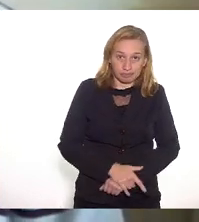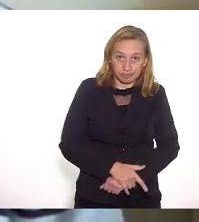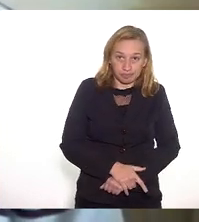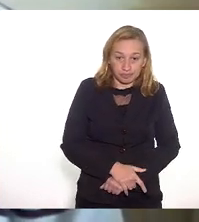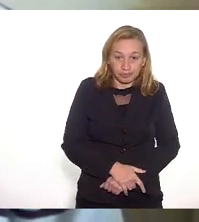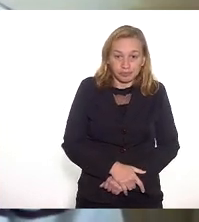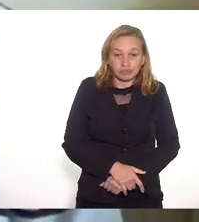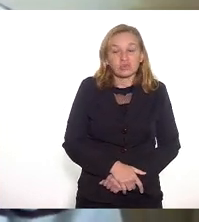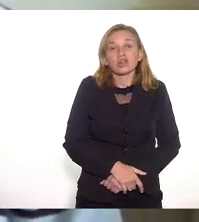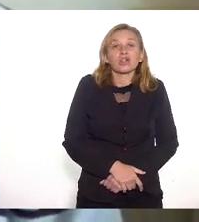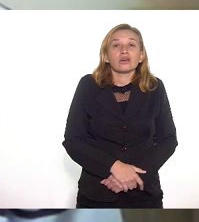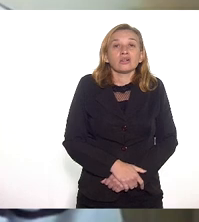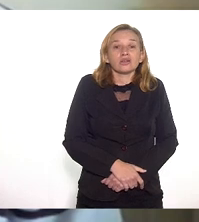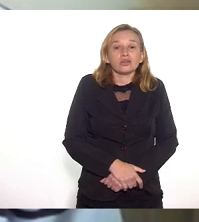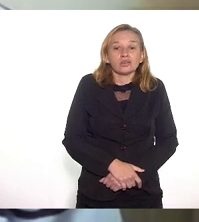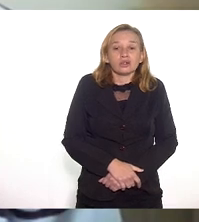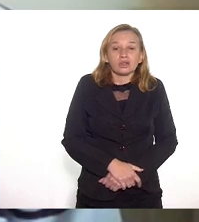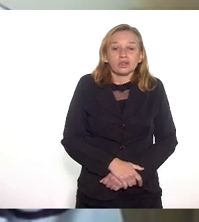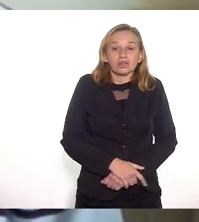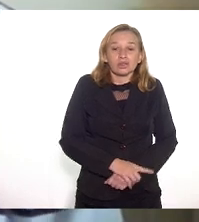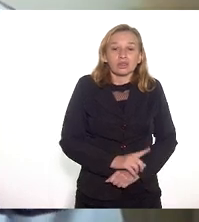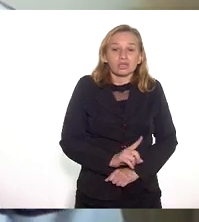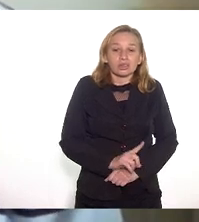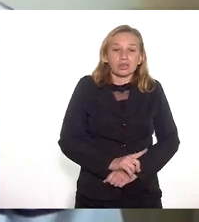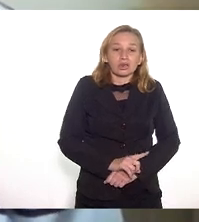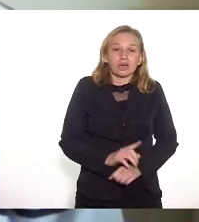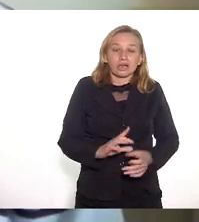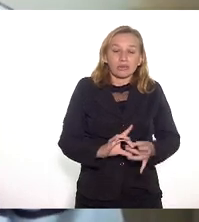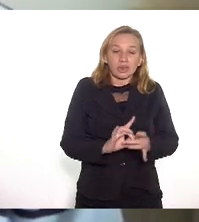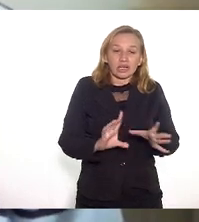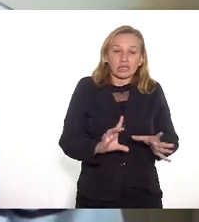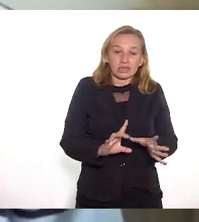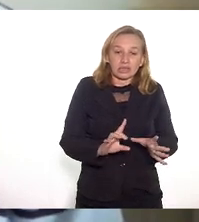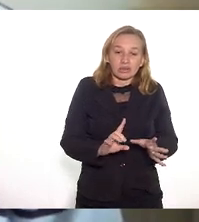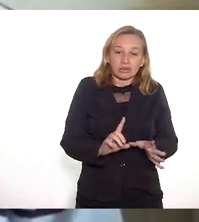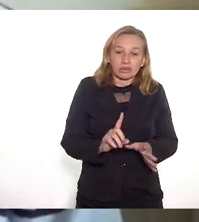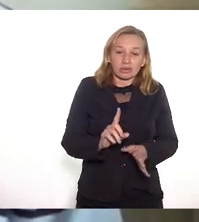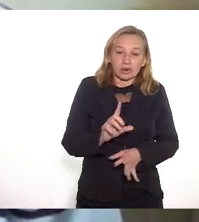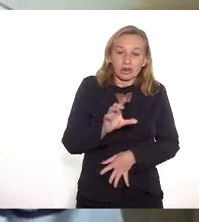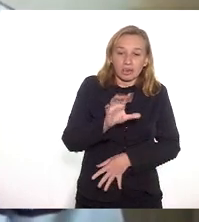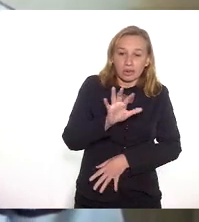que dispõe sobre a isenção de pedágio no âmbito do Estado do Rio